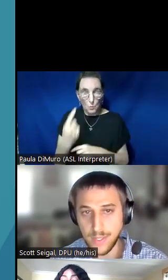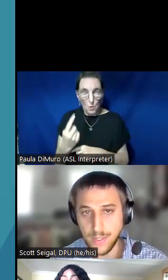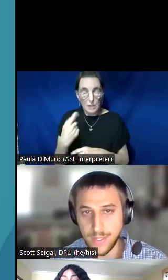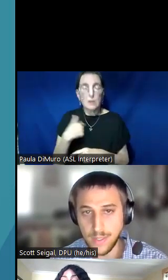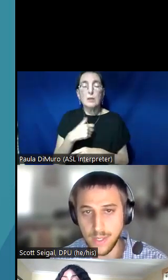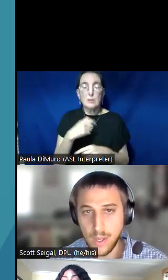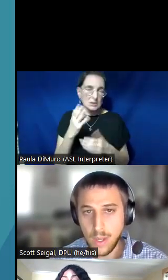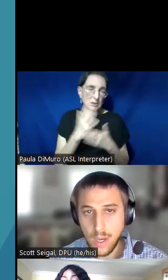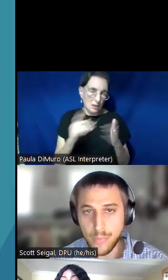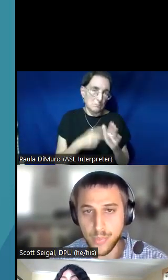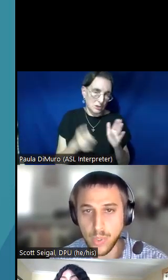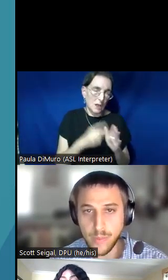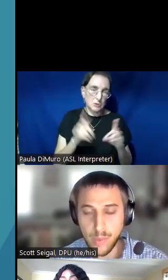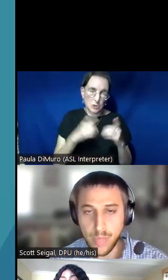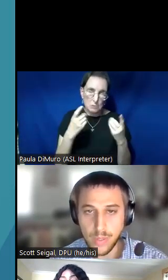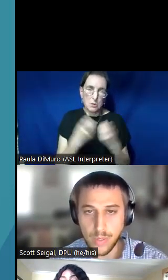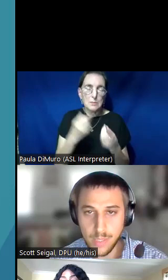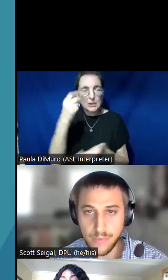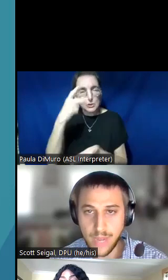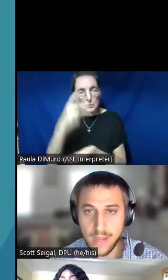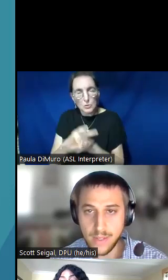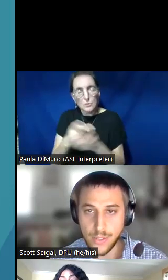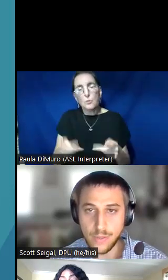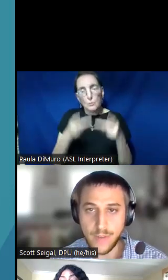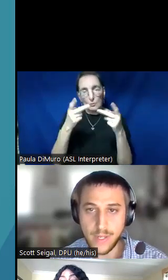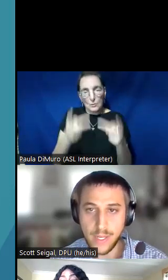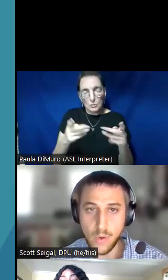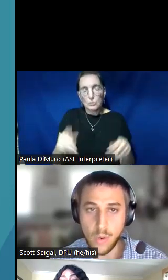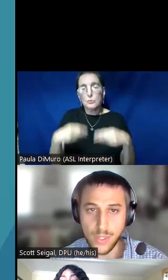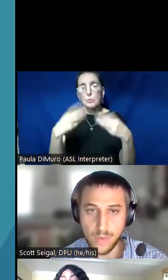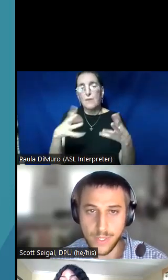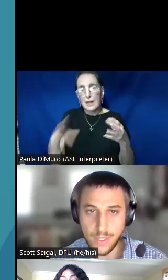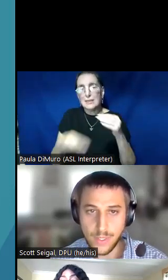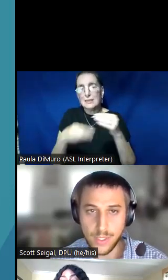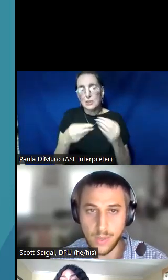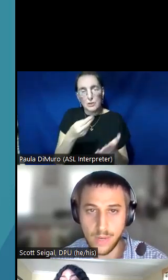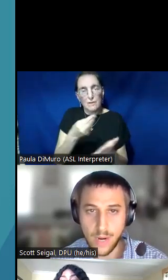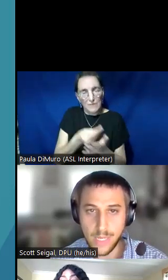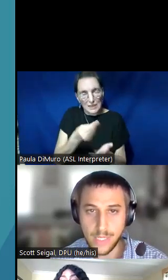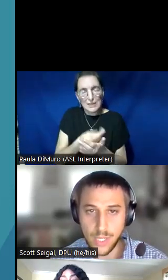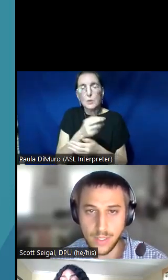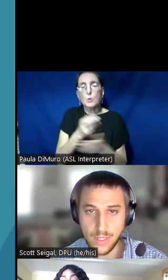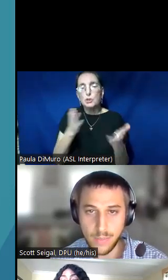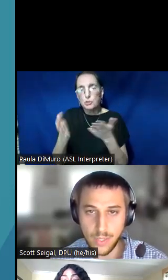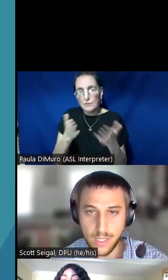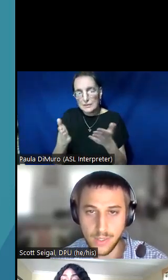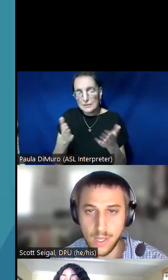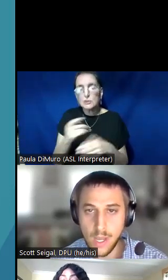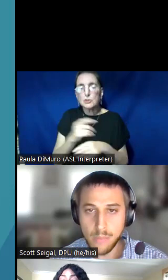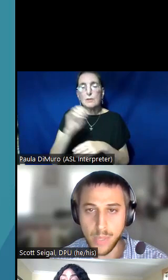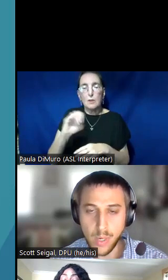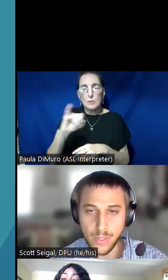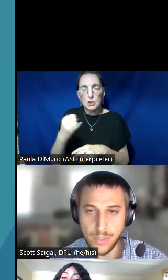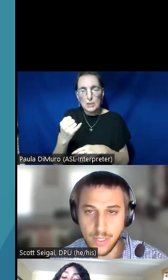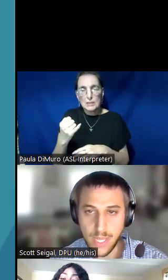uma municipalidade, o município é aprovado propósitos para providência